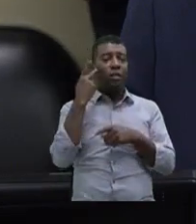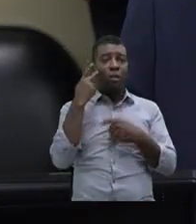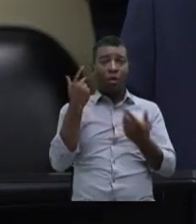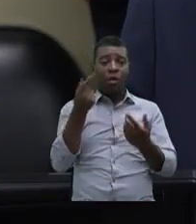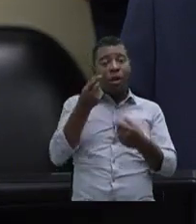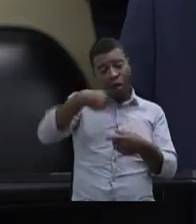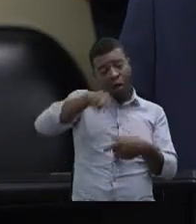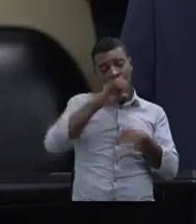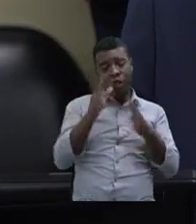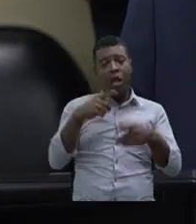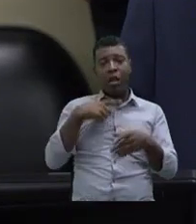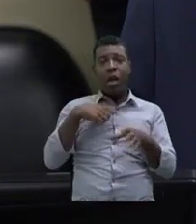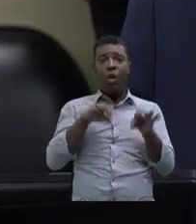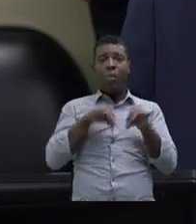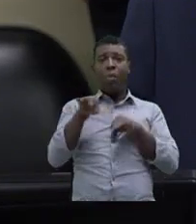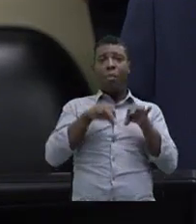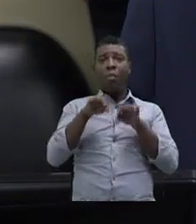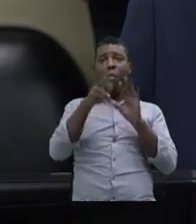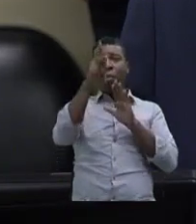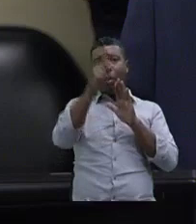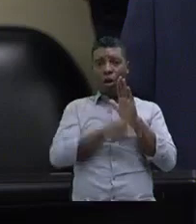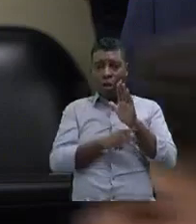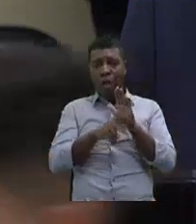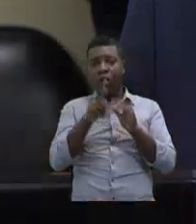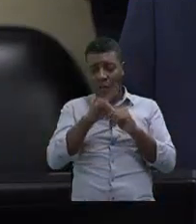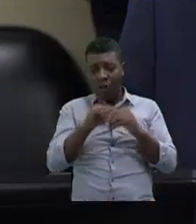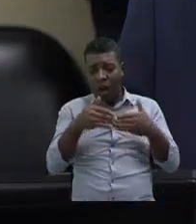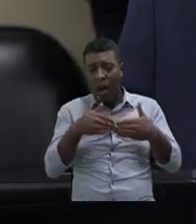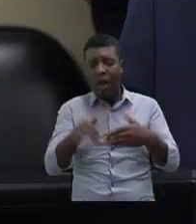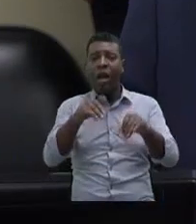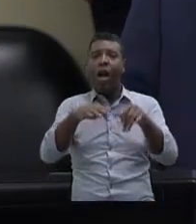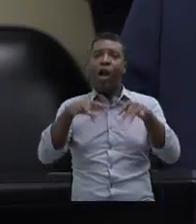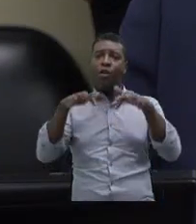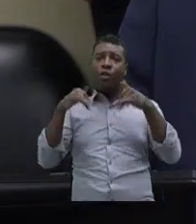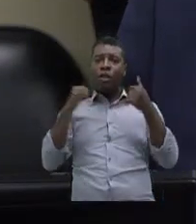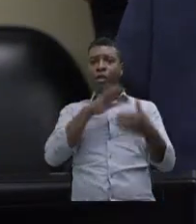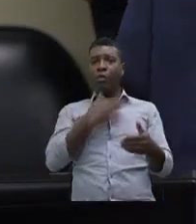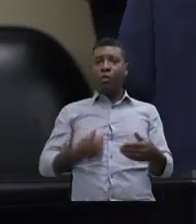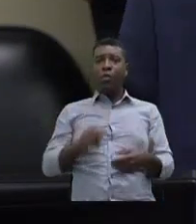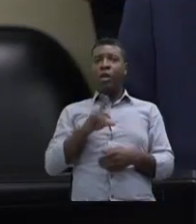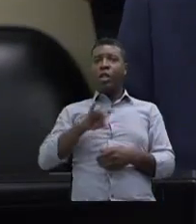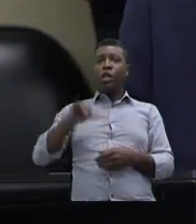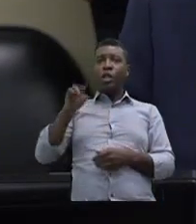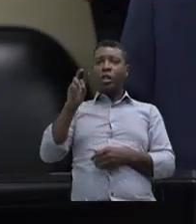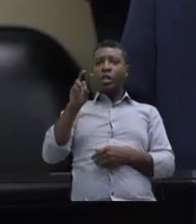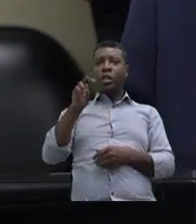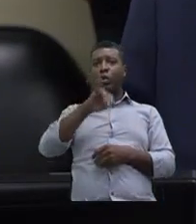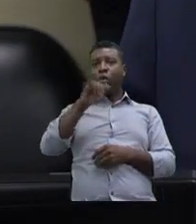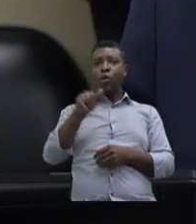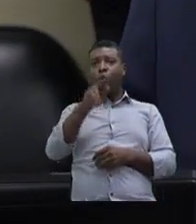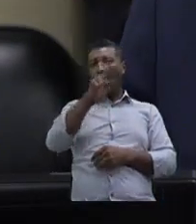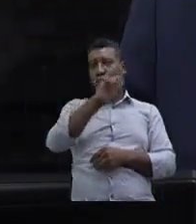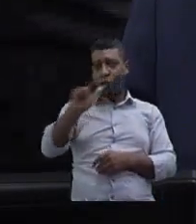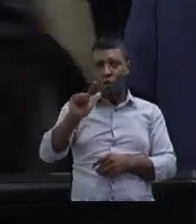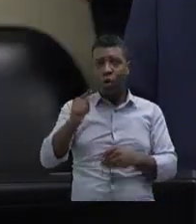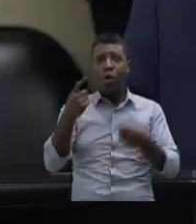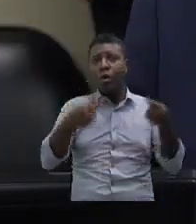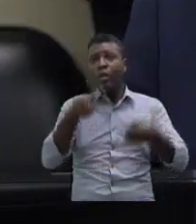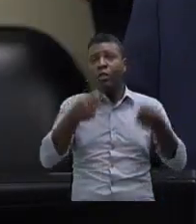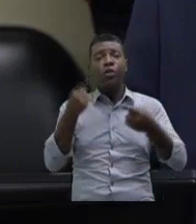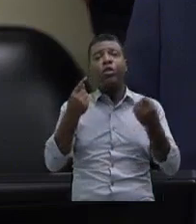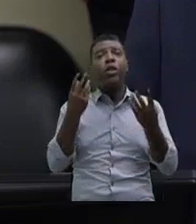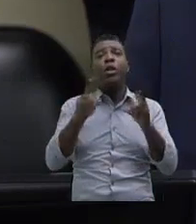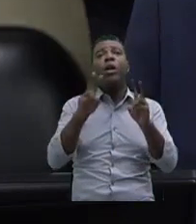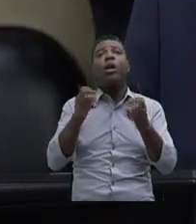audiência pública no dia 5 de julho, sobre discutir a questão de como nós podemos